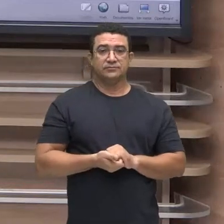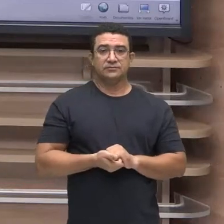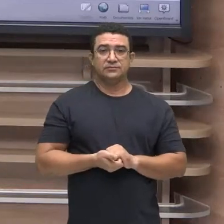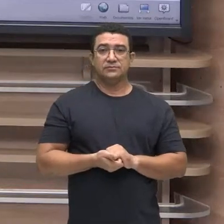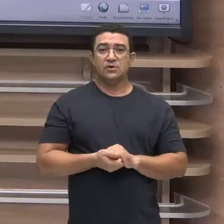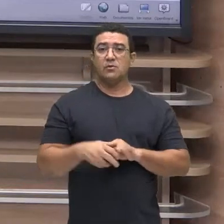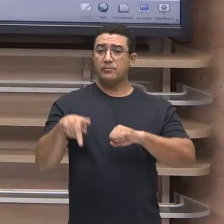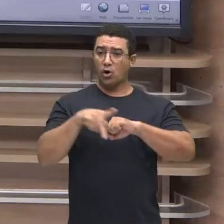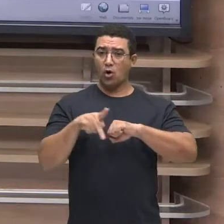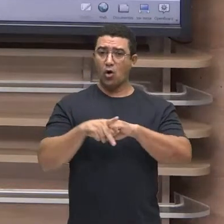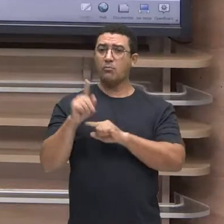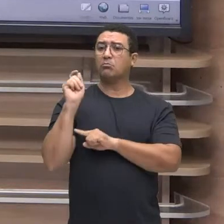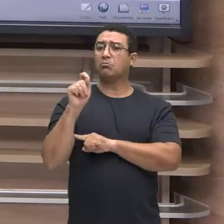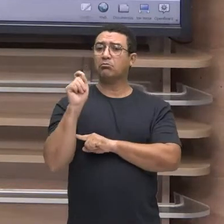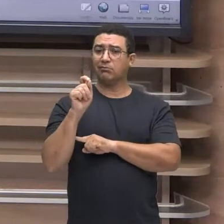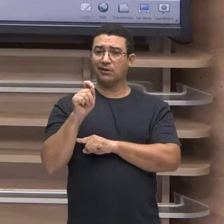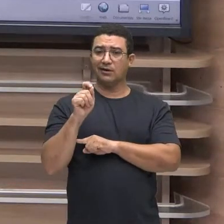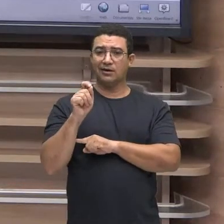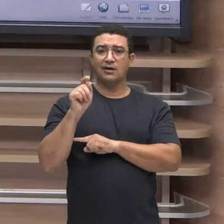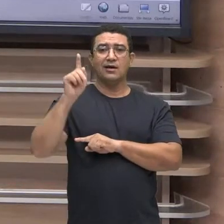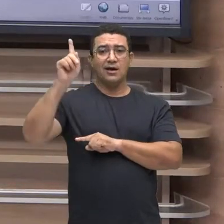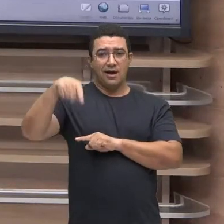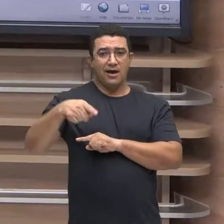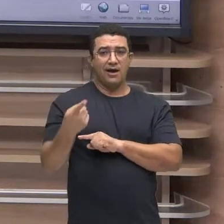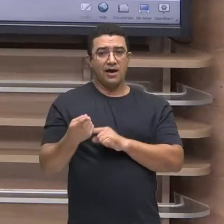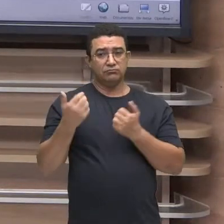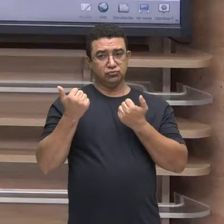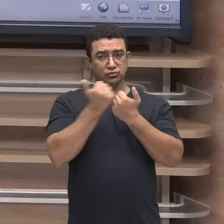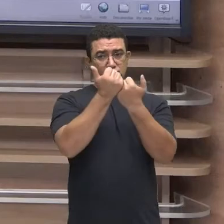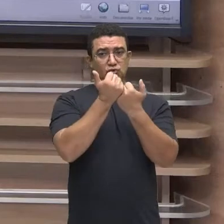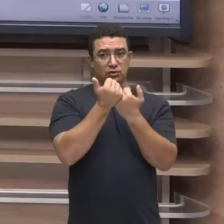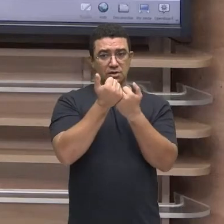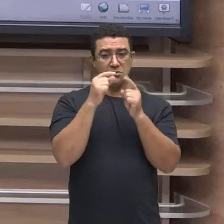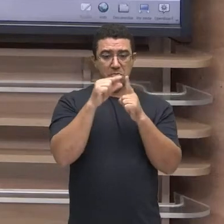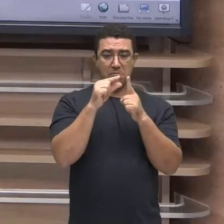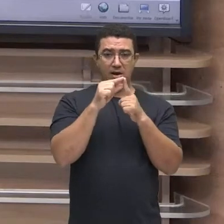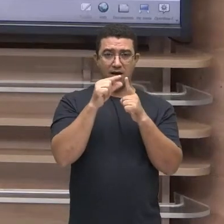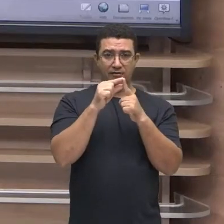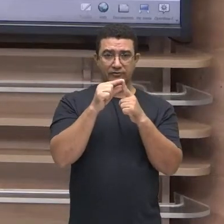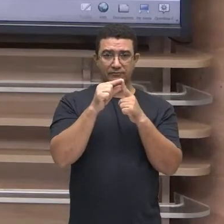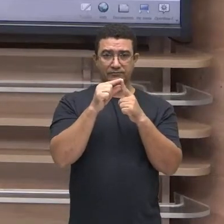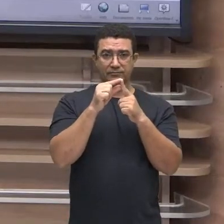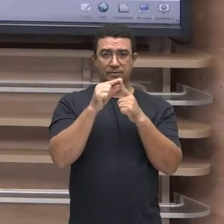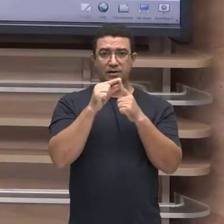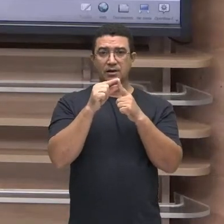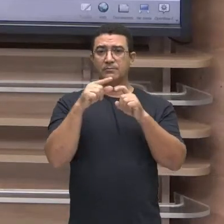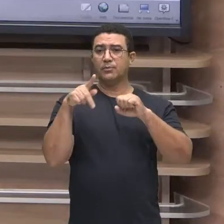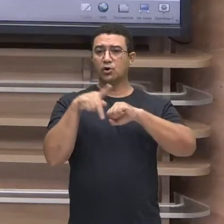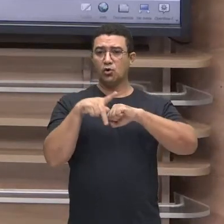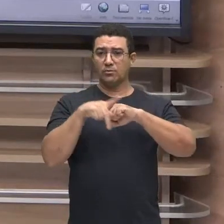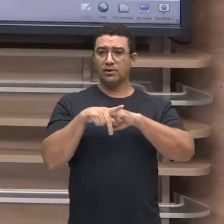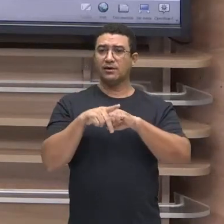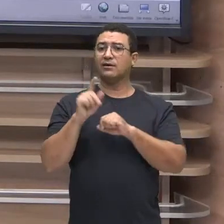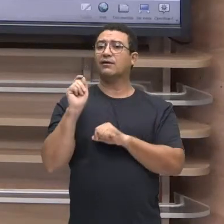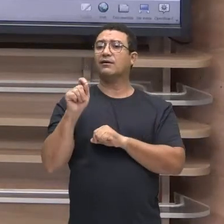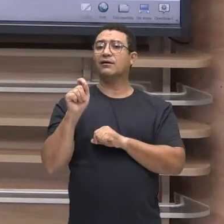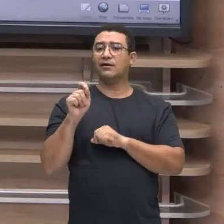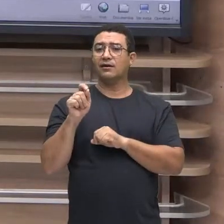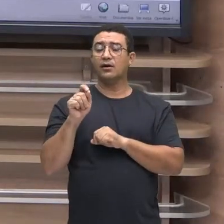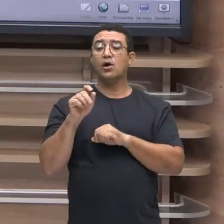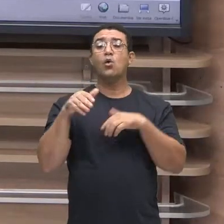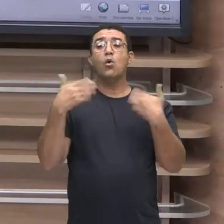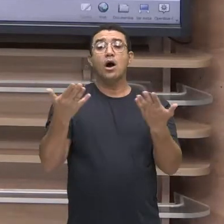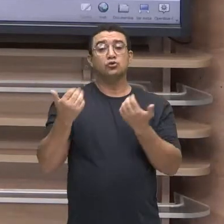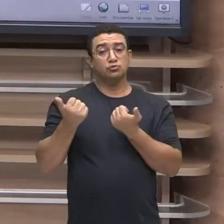Ele serve para substituir um termo. Ele é pronome relativo que quando ele substitui